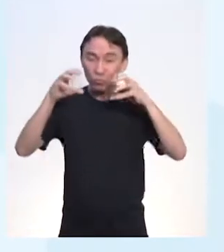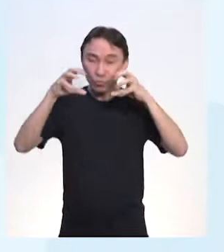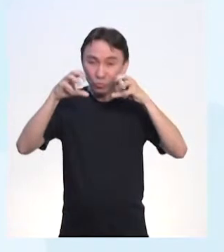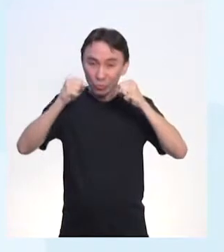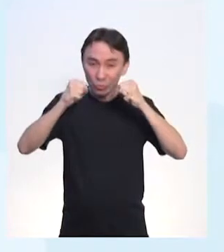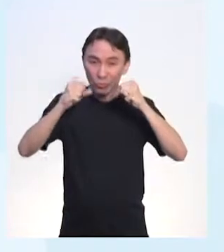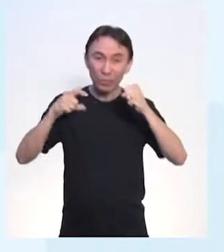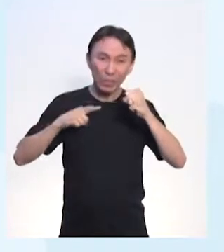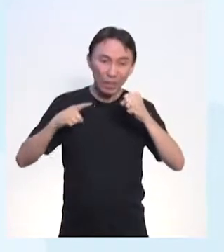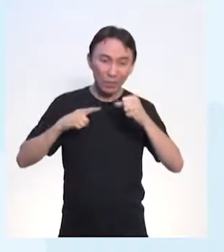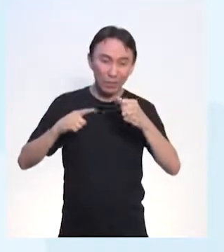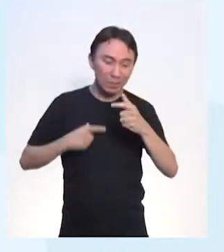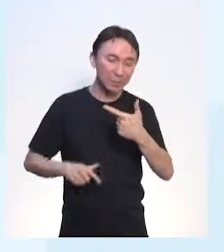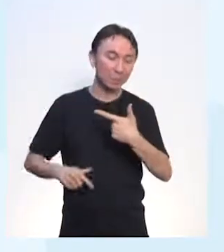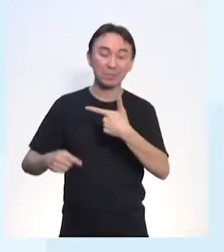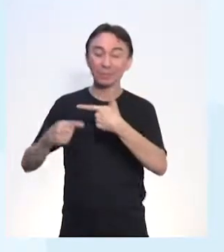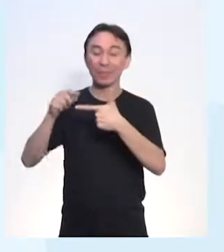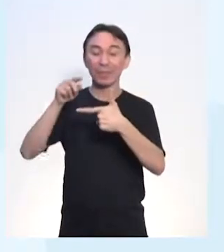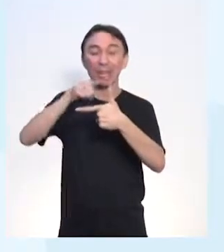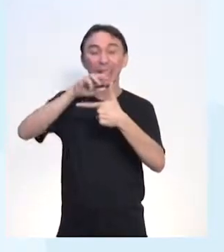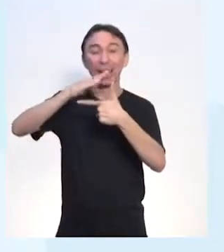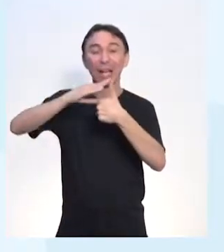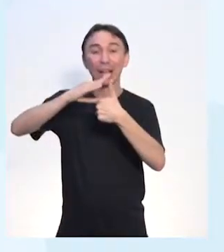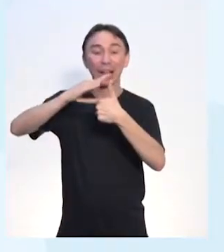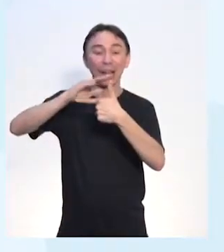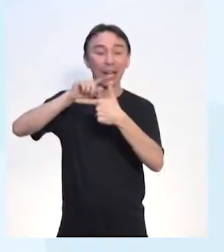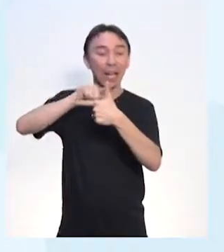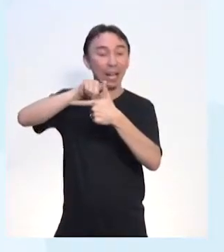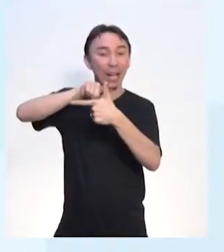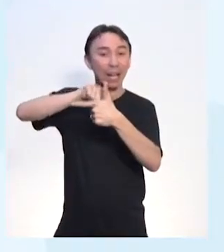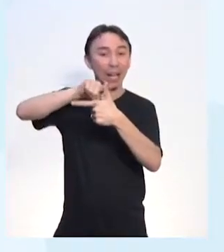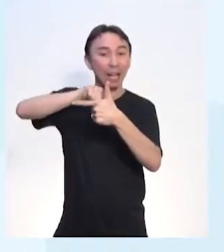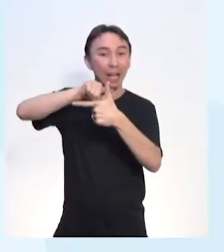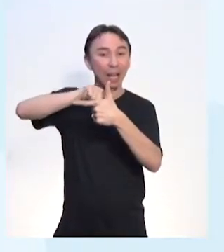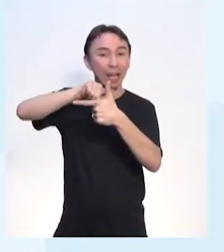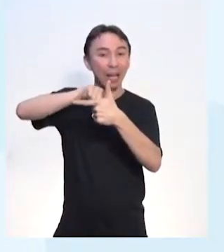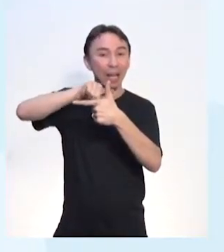cateto menor. Então, eu vou olhar nessa relação,